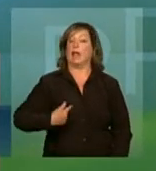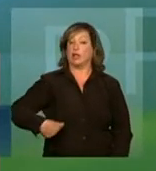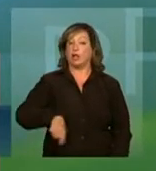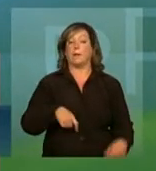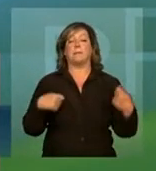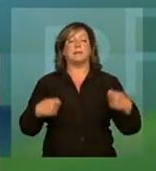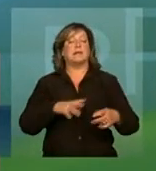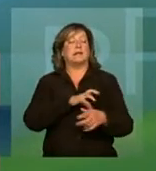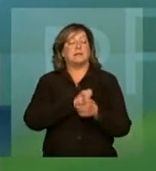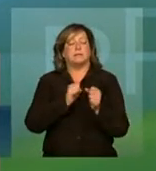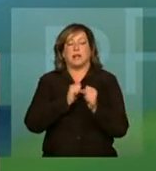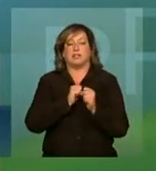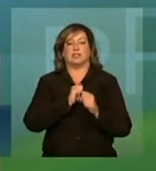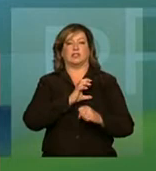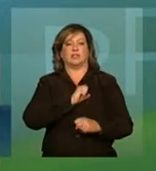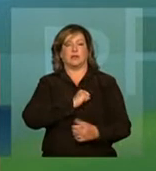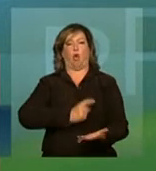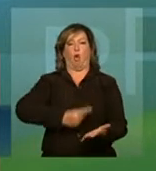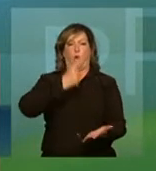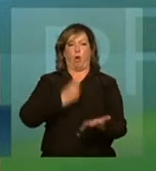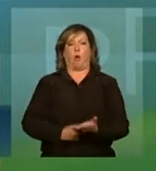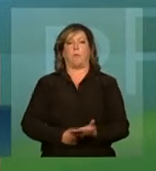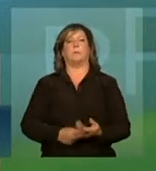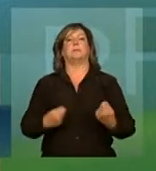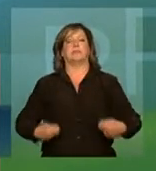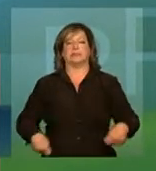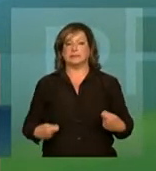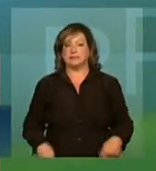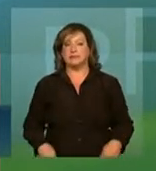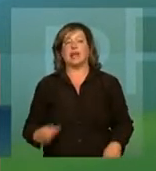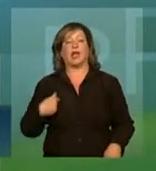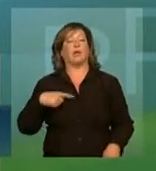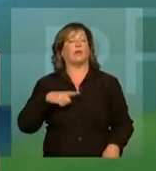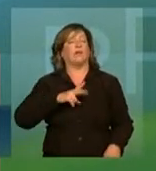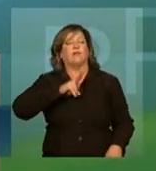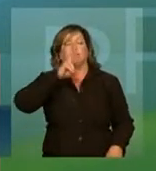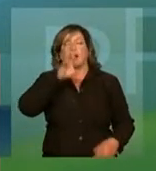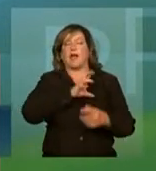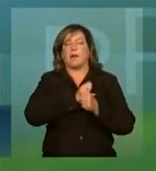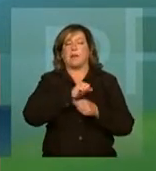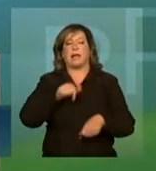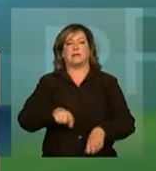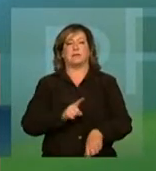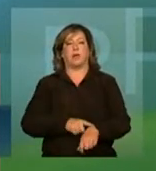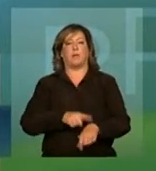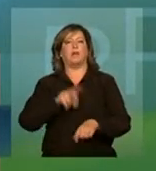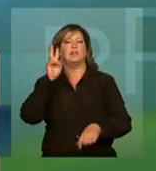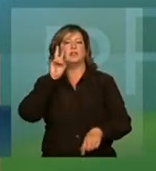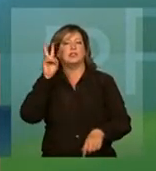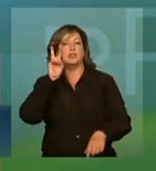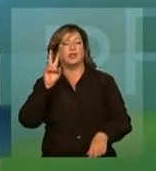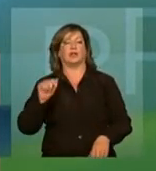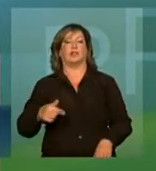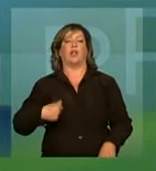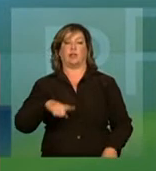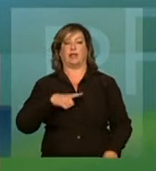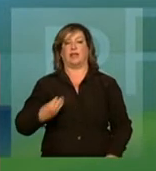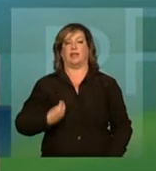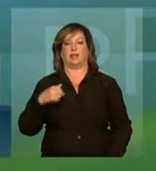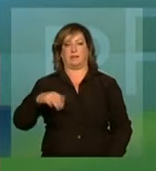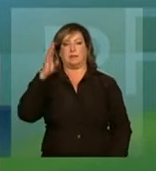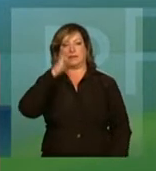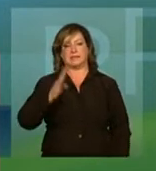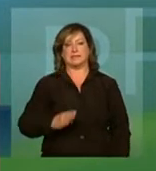de paixão e de compromisso. E tenho enorme paixão por esse momento da história que vivemos no país.